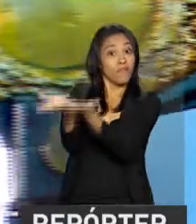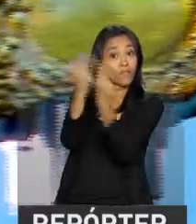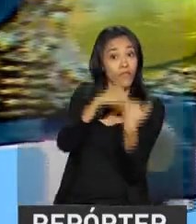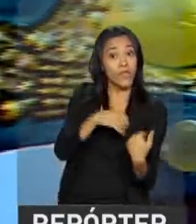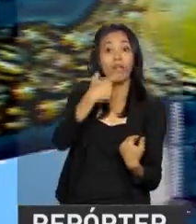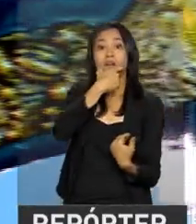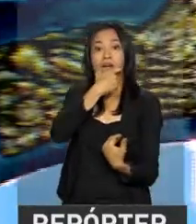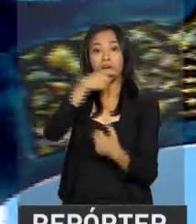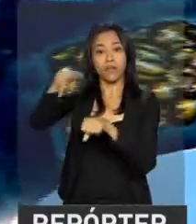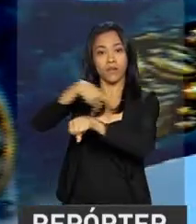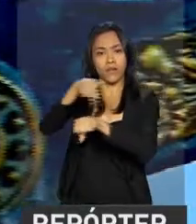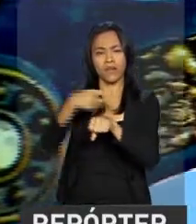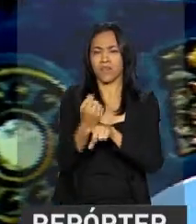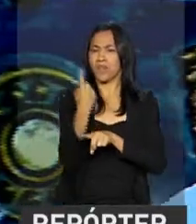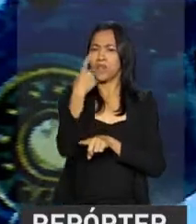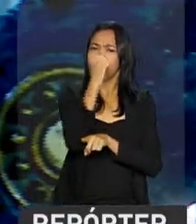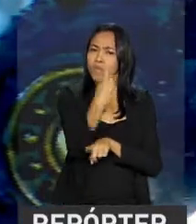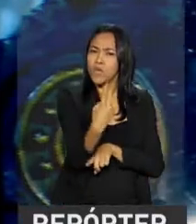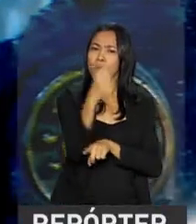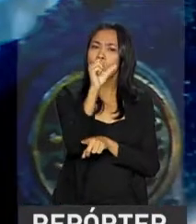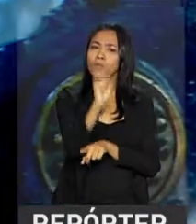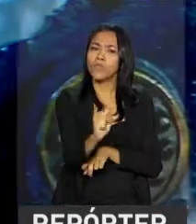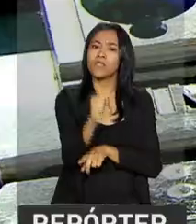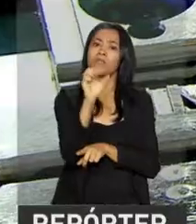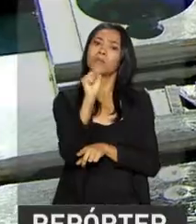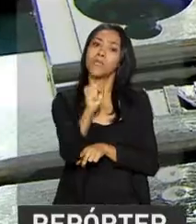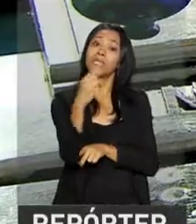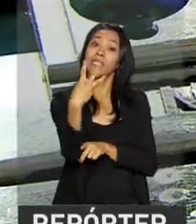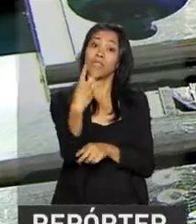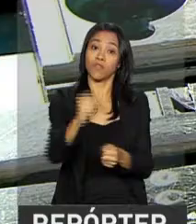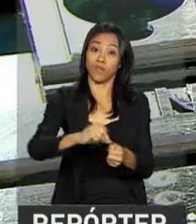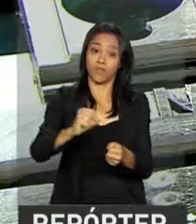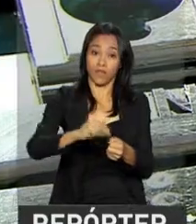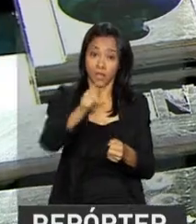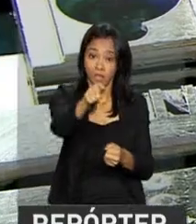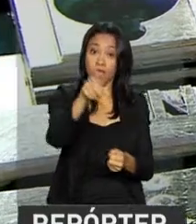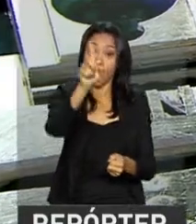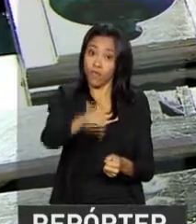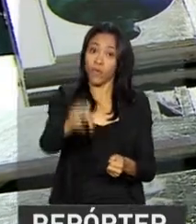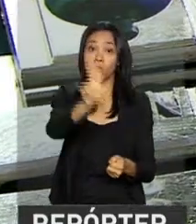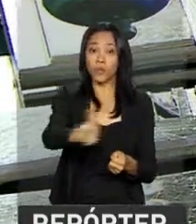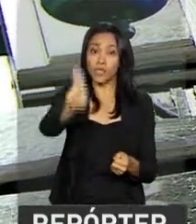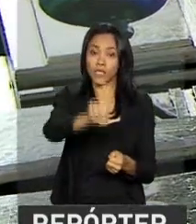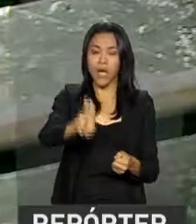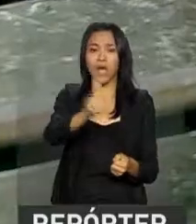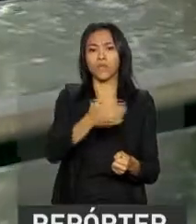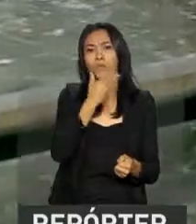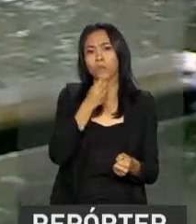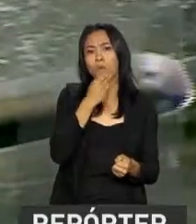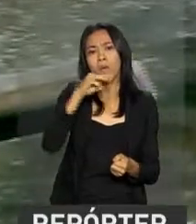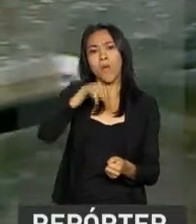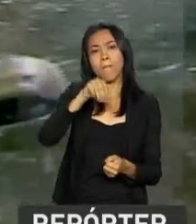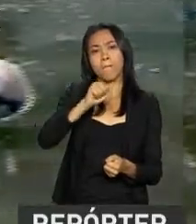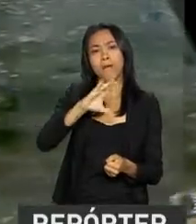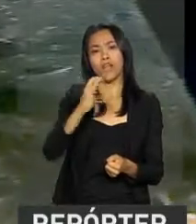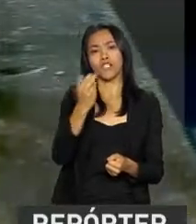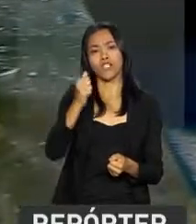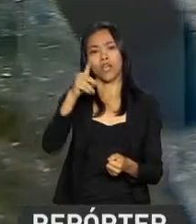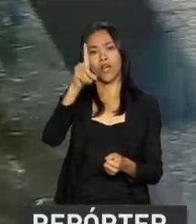fabricada em 1833 ela foi instrumento de trabalho do escritor machado de assis